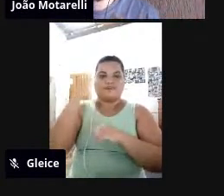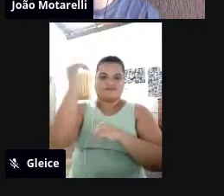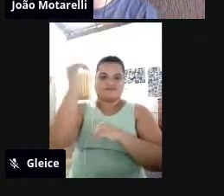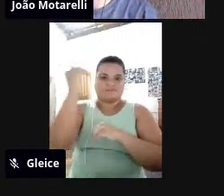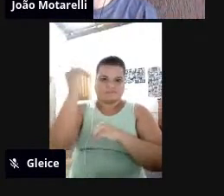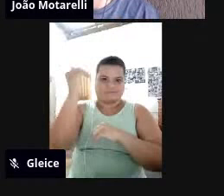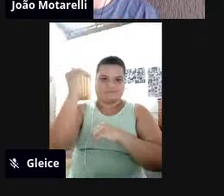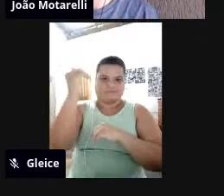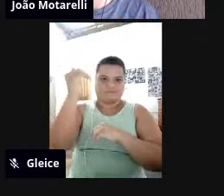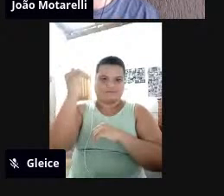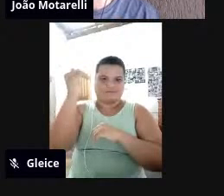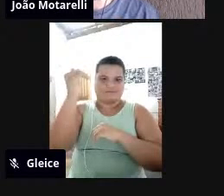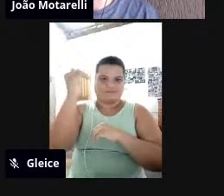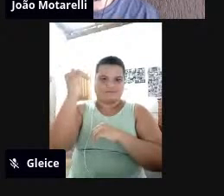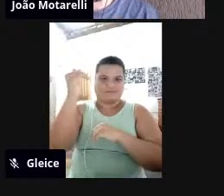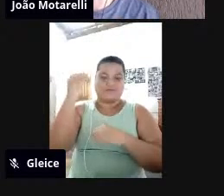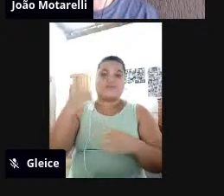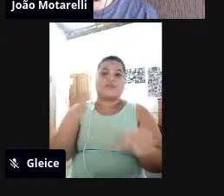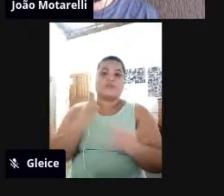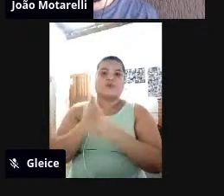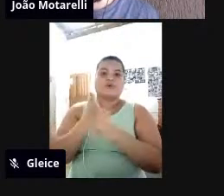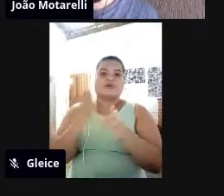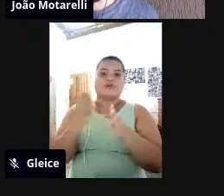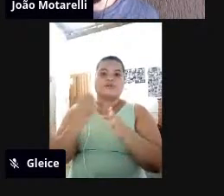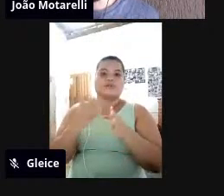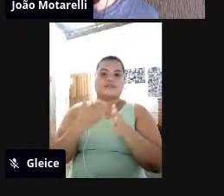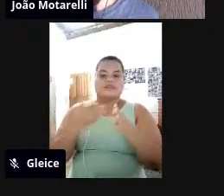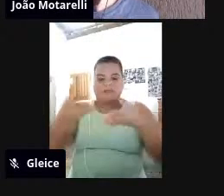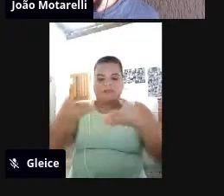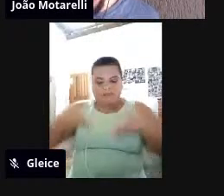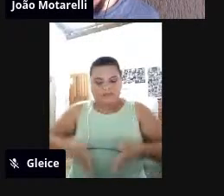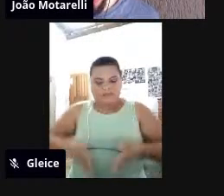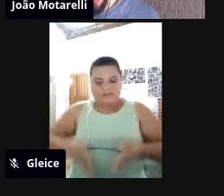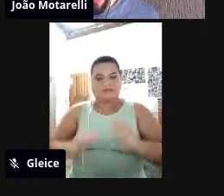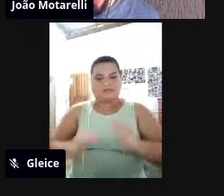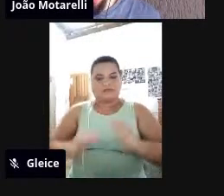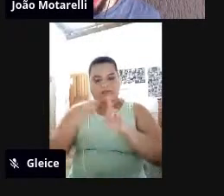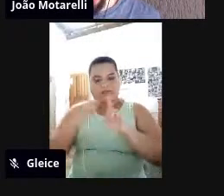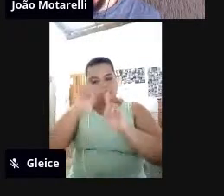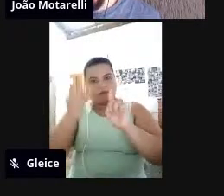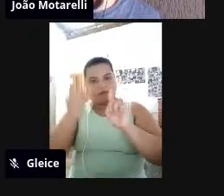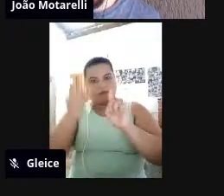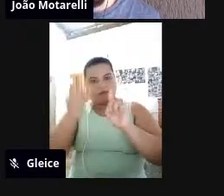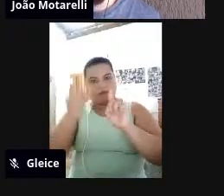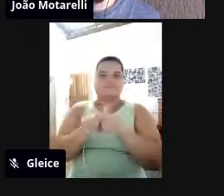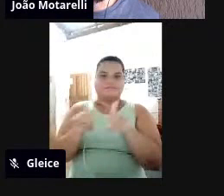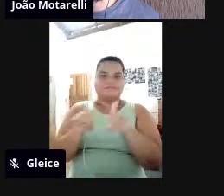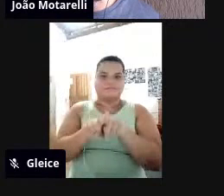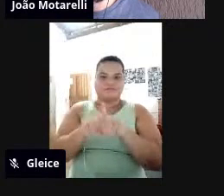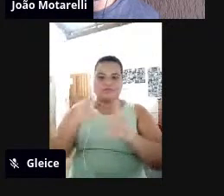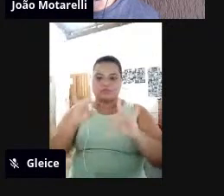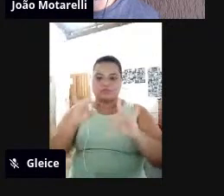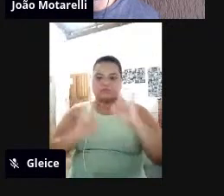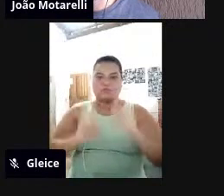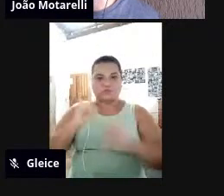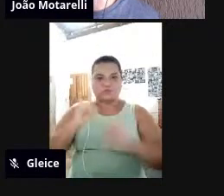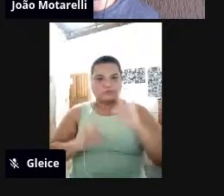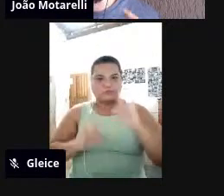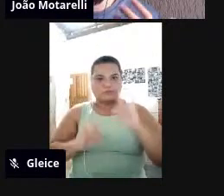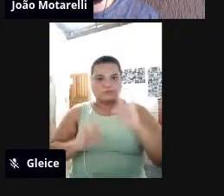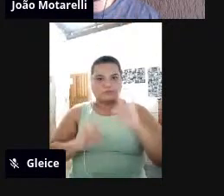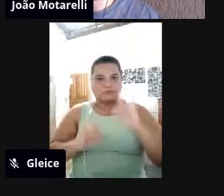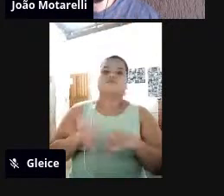da reprodução, né, da espécie. Então, a mulher tem uma quantidade maior de gordura